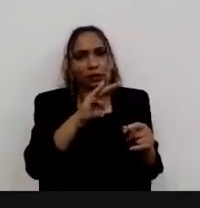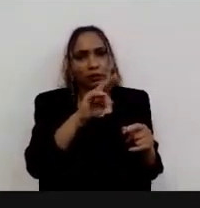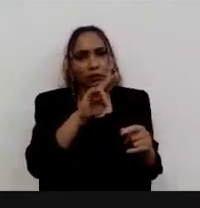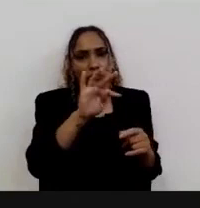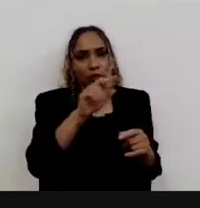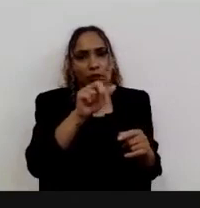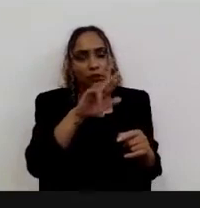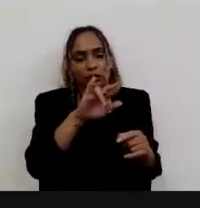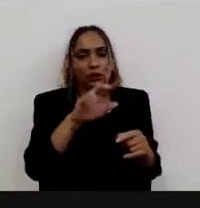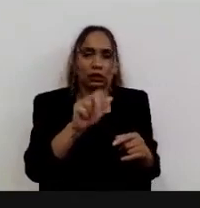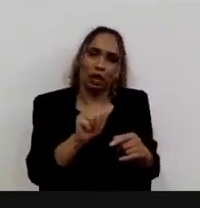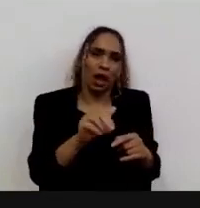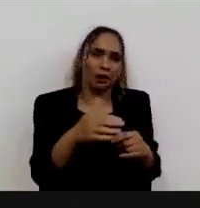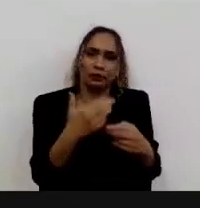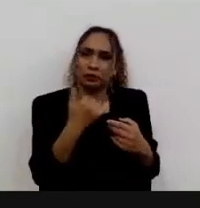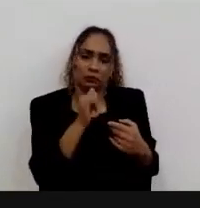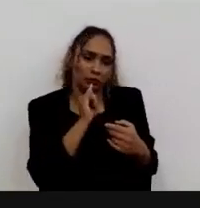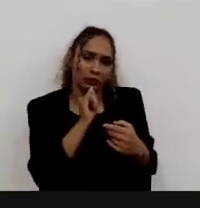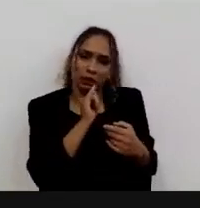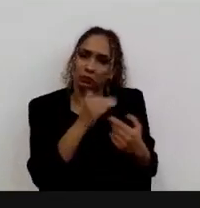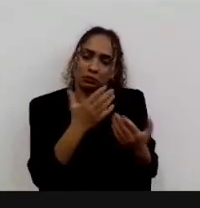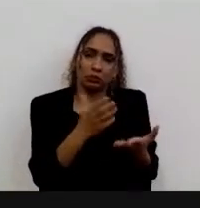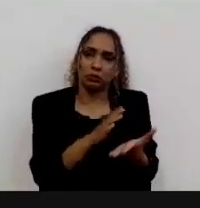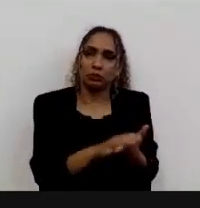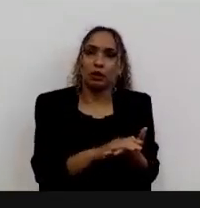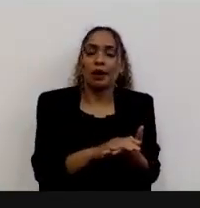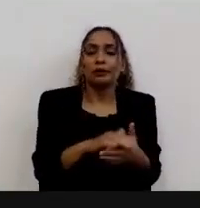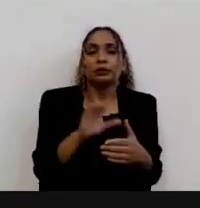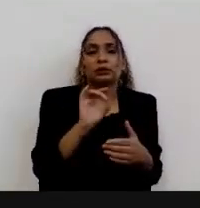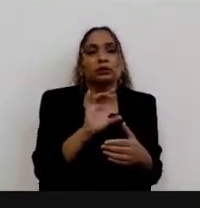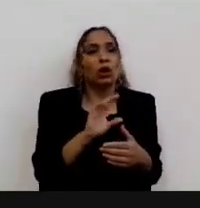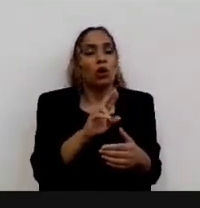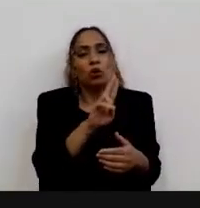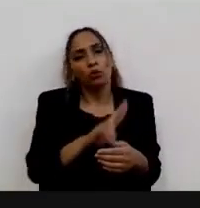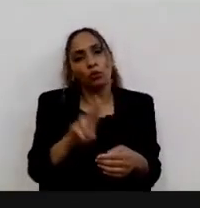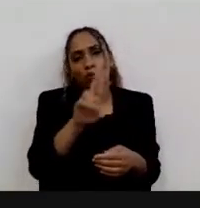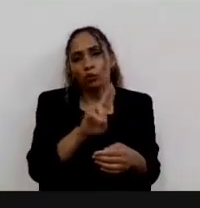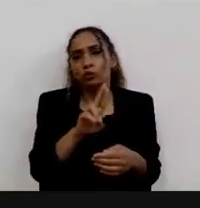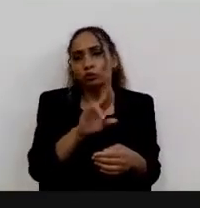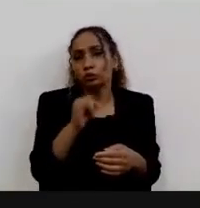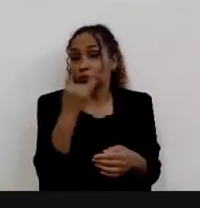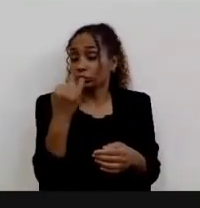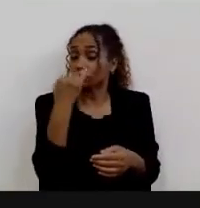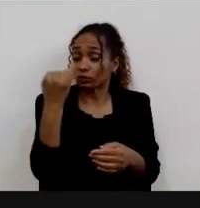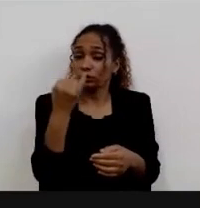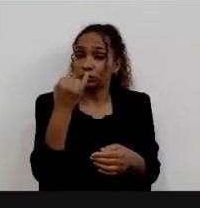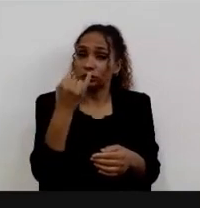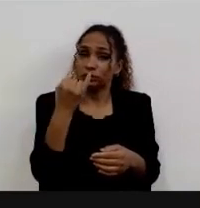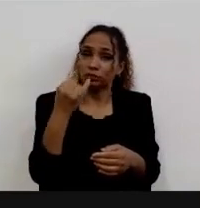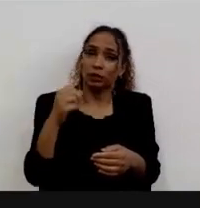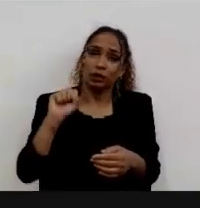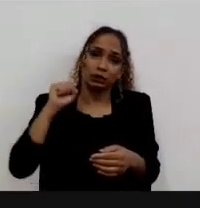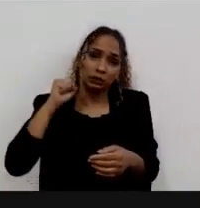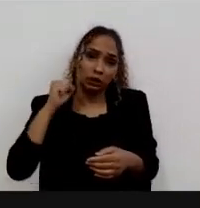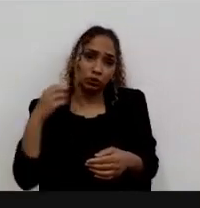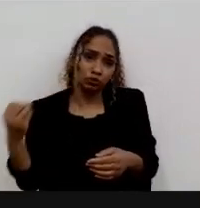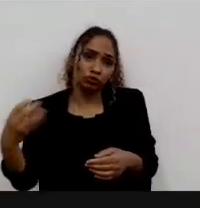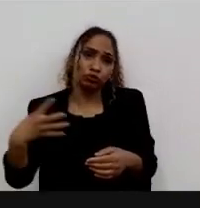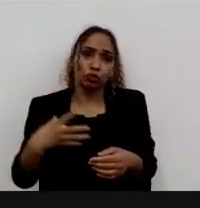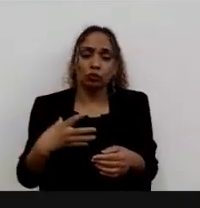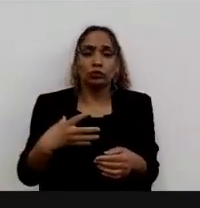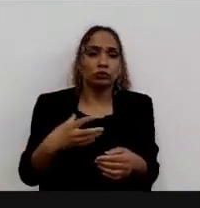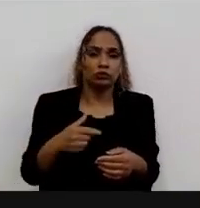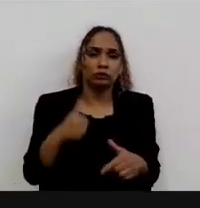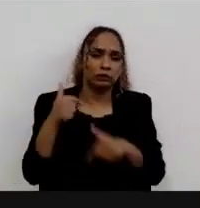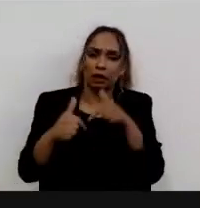tenha feito nada ainda relacionado à reforma tributária. Isso aqui é especialmente útil para parlamentares novos, né, que não têm ainda um histórico de